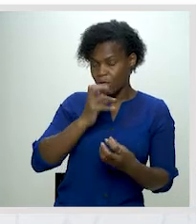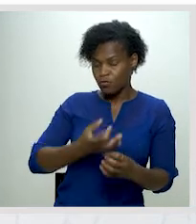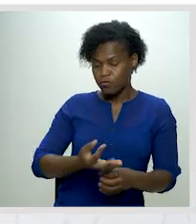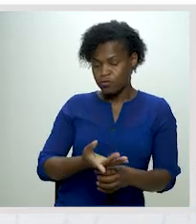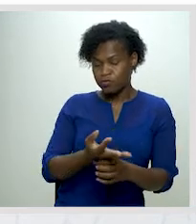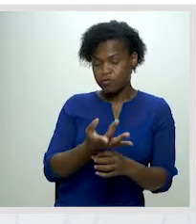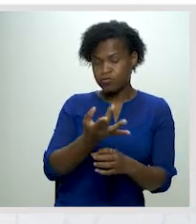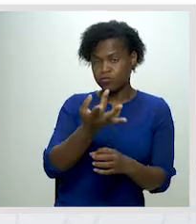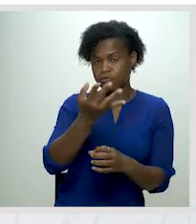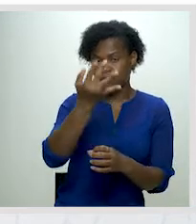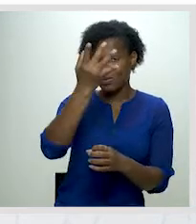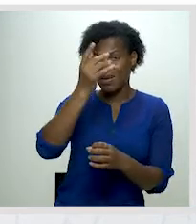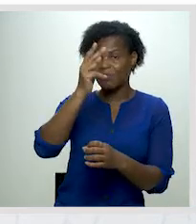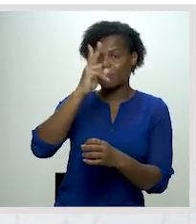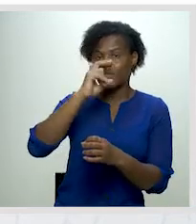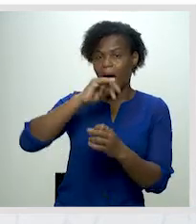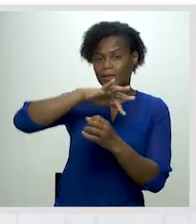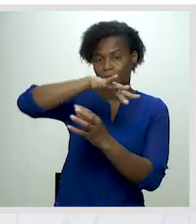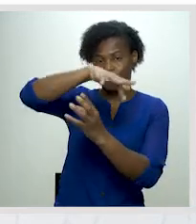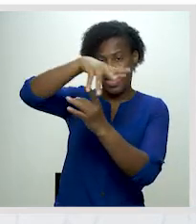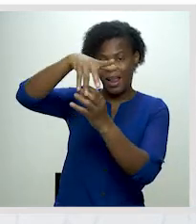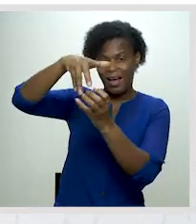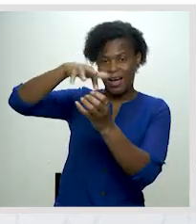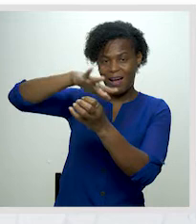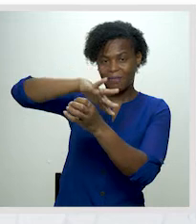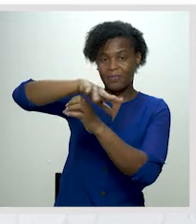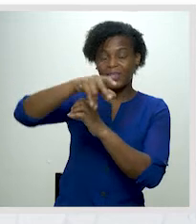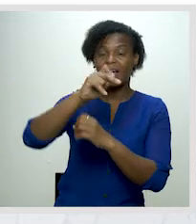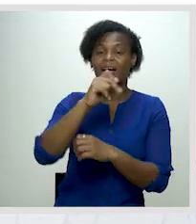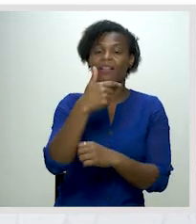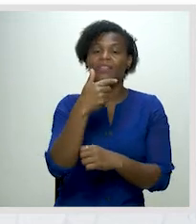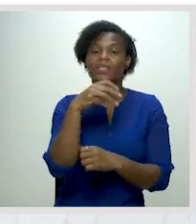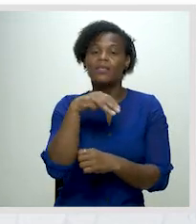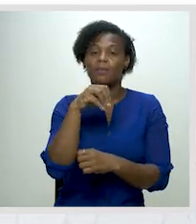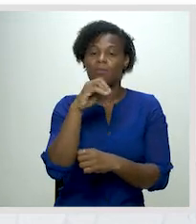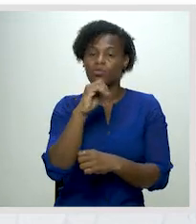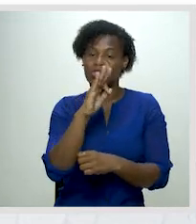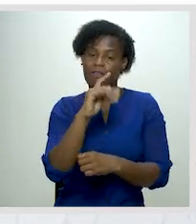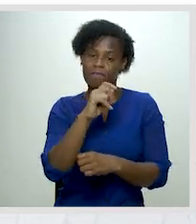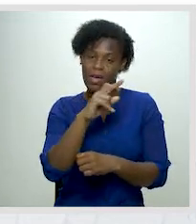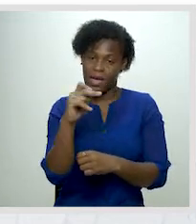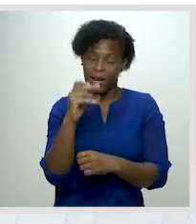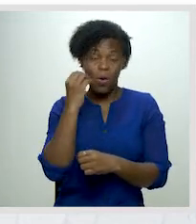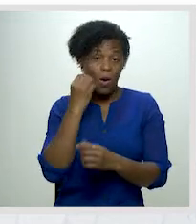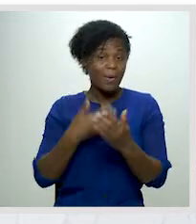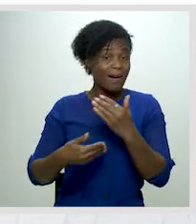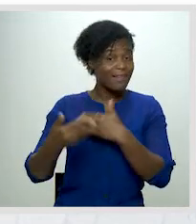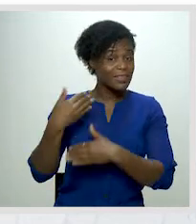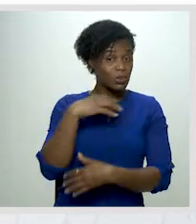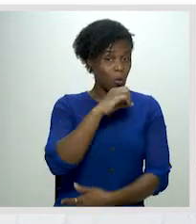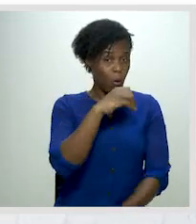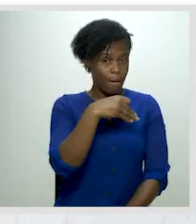Estão a entender-me? O que é que isto significa? Que como Oparin e Eldan